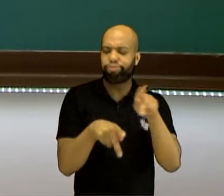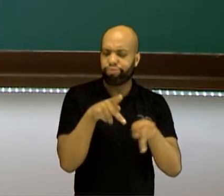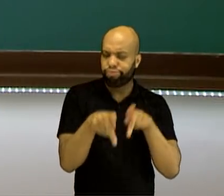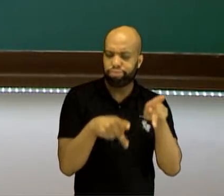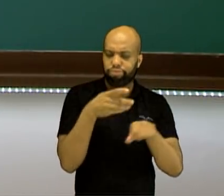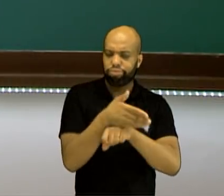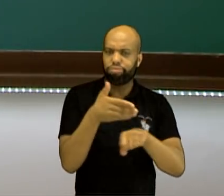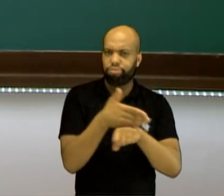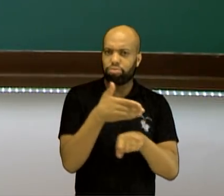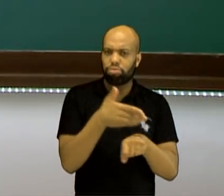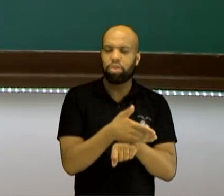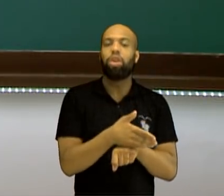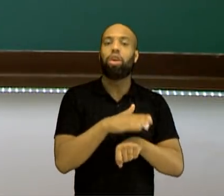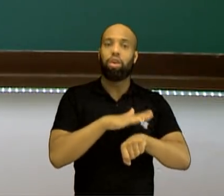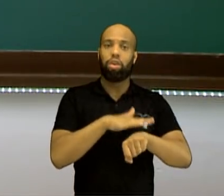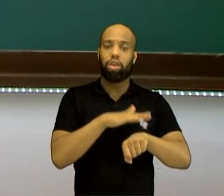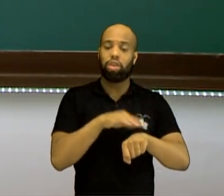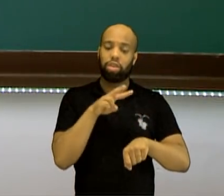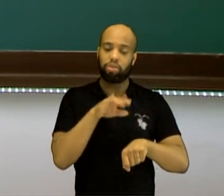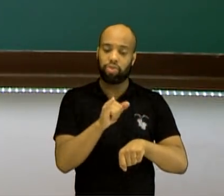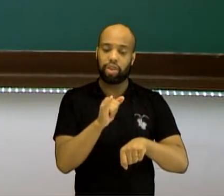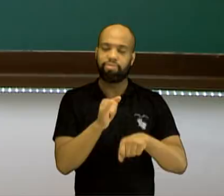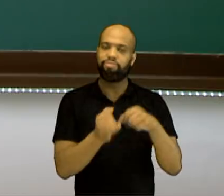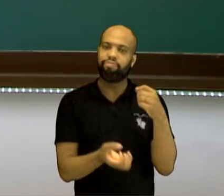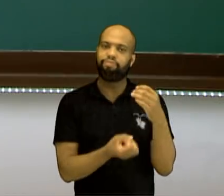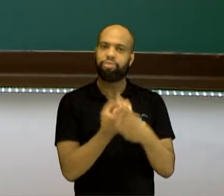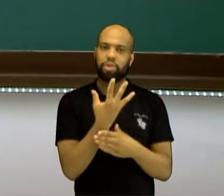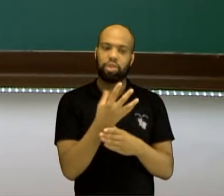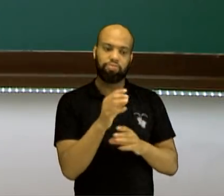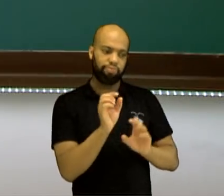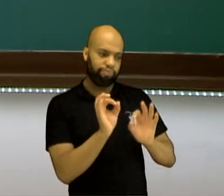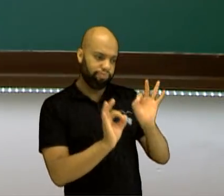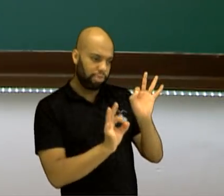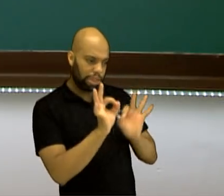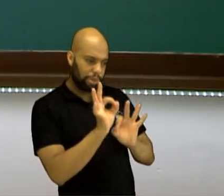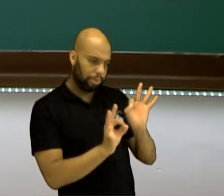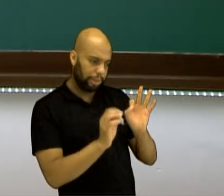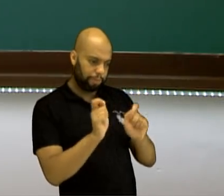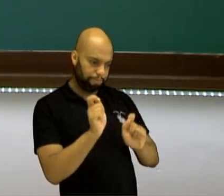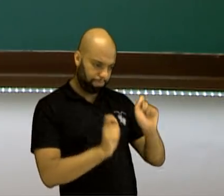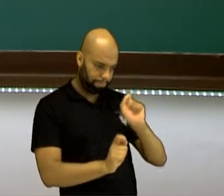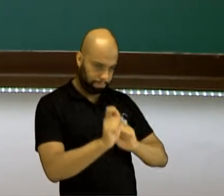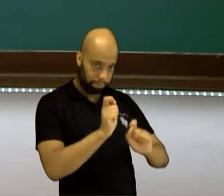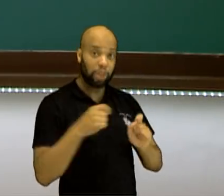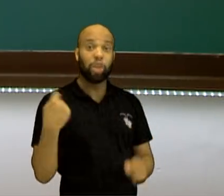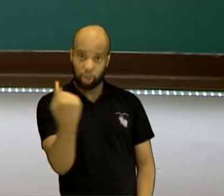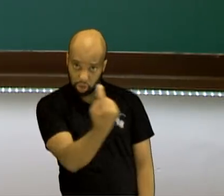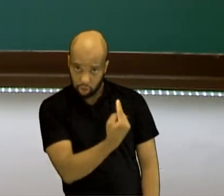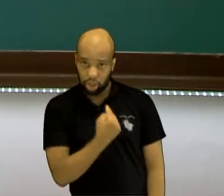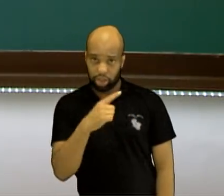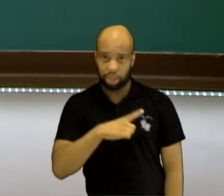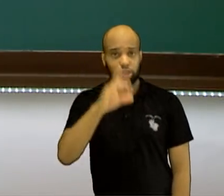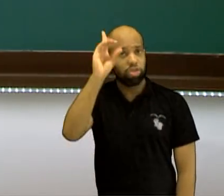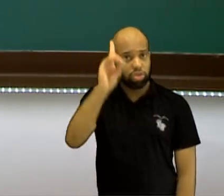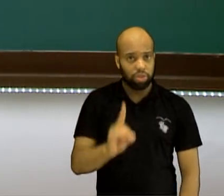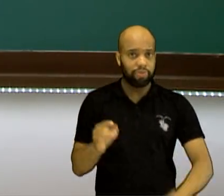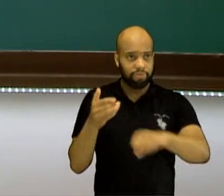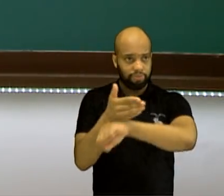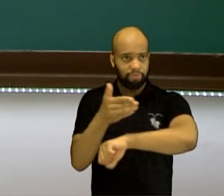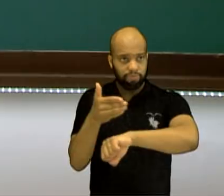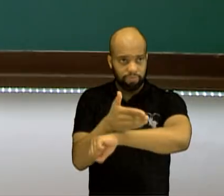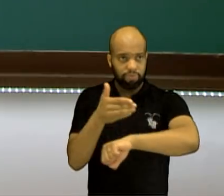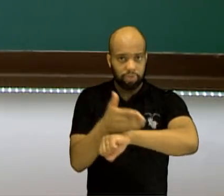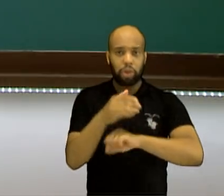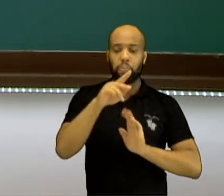na elaboração, né, do processo administrativo. Nós temos o direito, né, de participar na elaboração